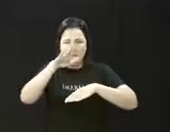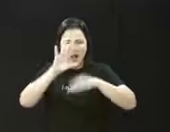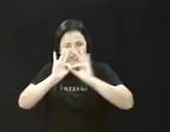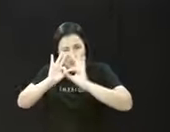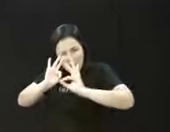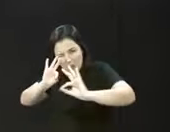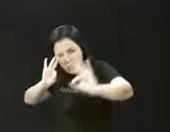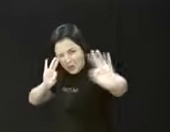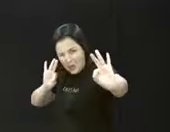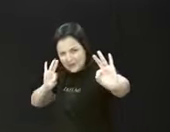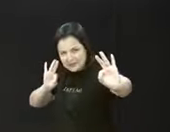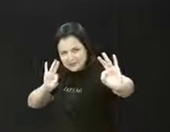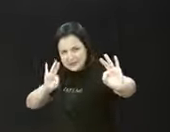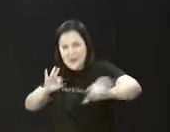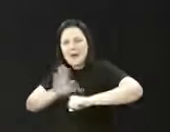puxa.